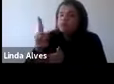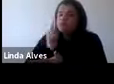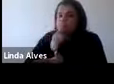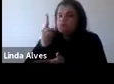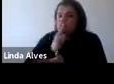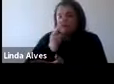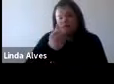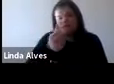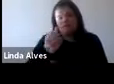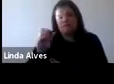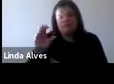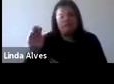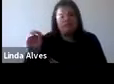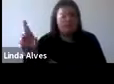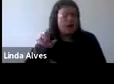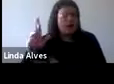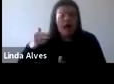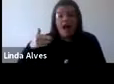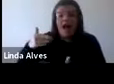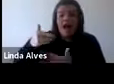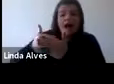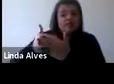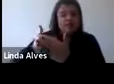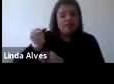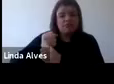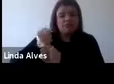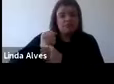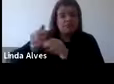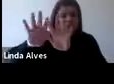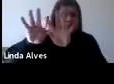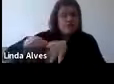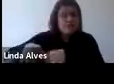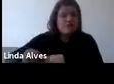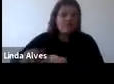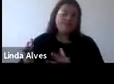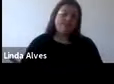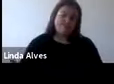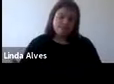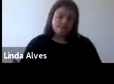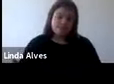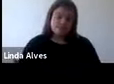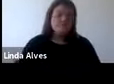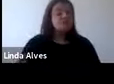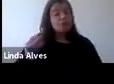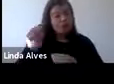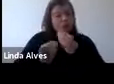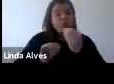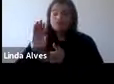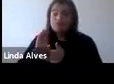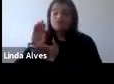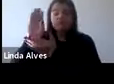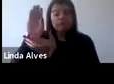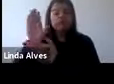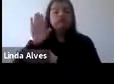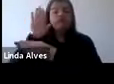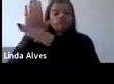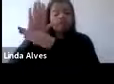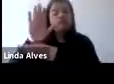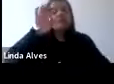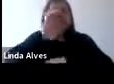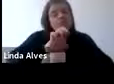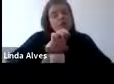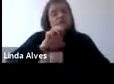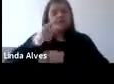ano, bem como o fluxo de crédito para as micro e pequenas empresas e auxílio aos estados e municípios.